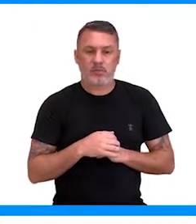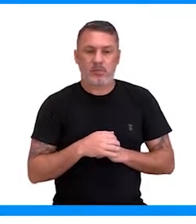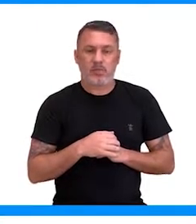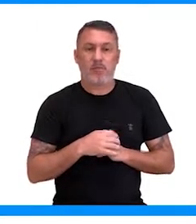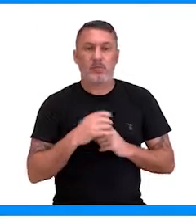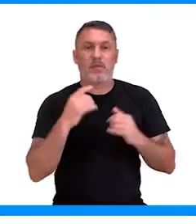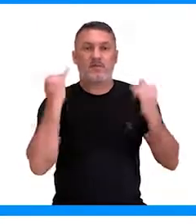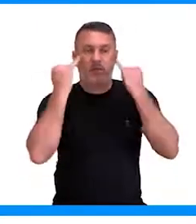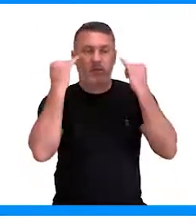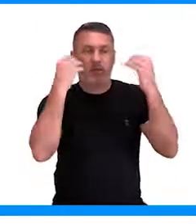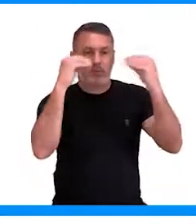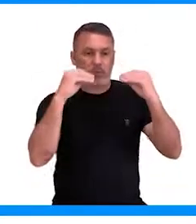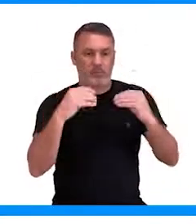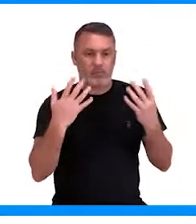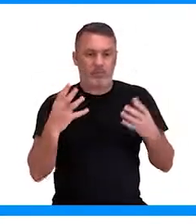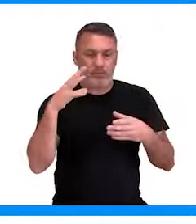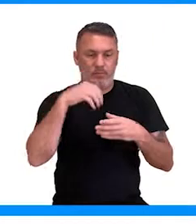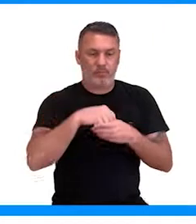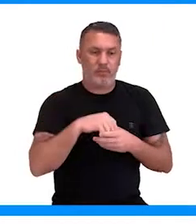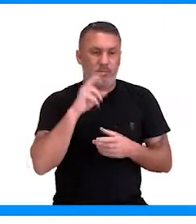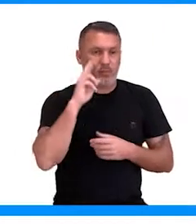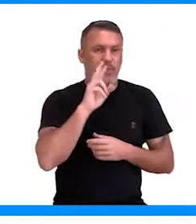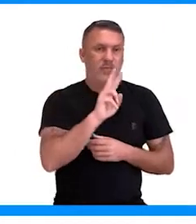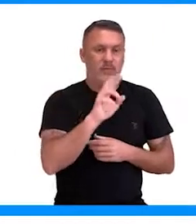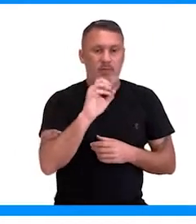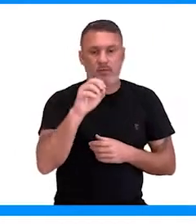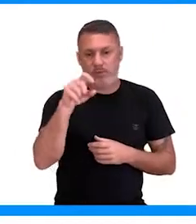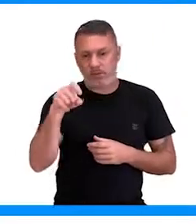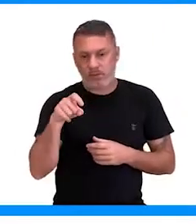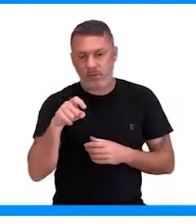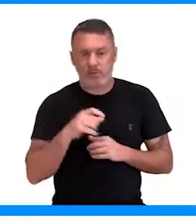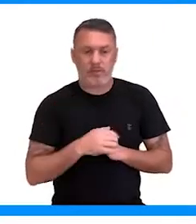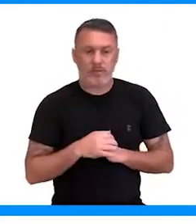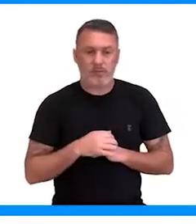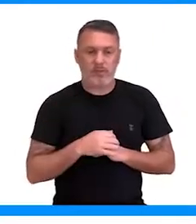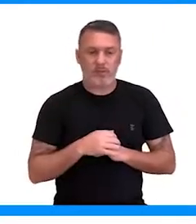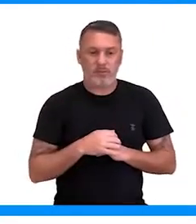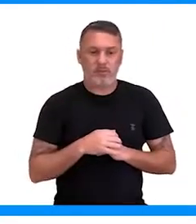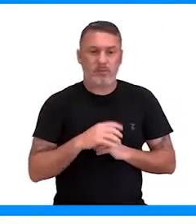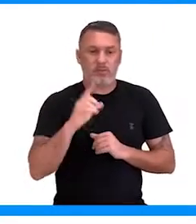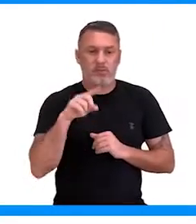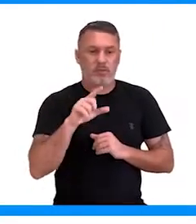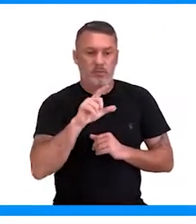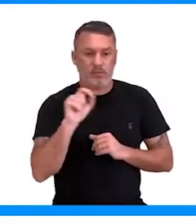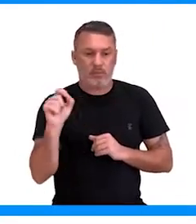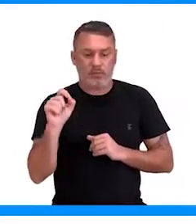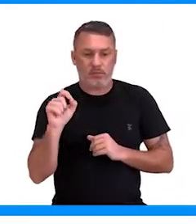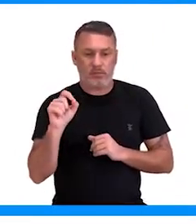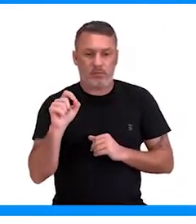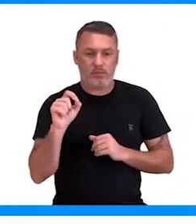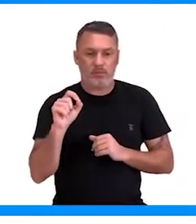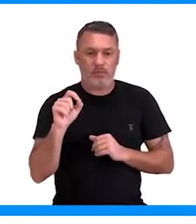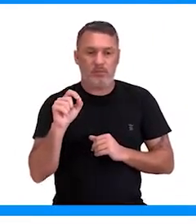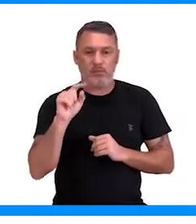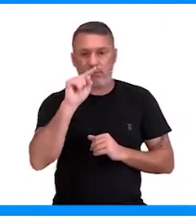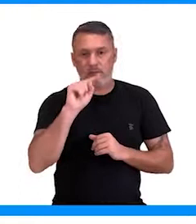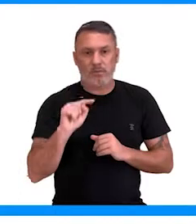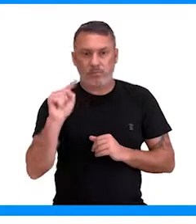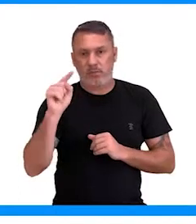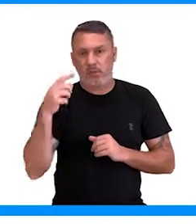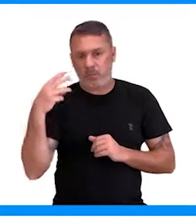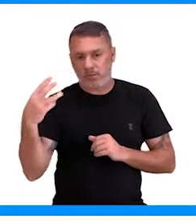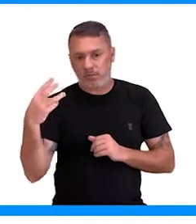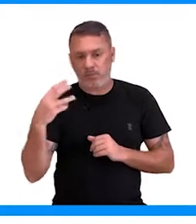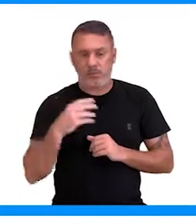Então, vamos anotar essas informações aqui, ó. V0x deu 100 raiz de